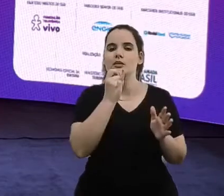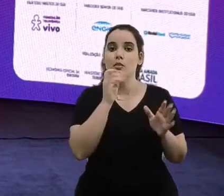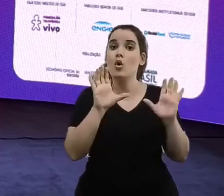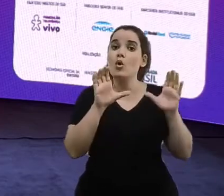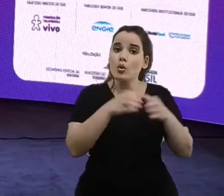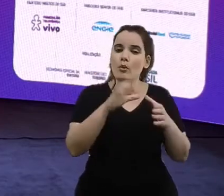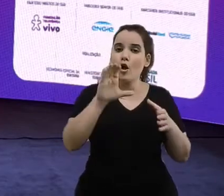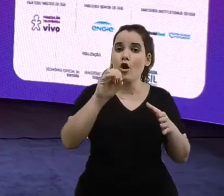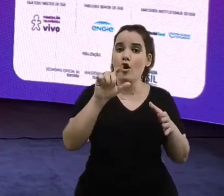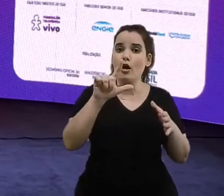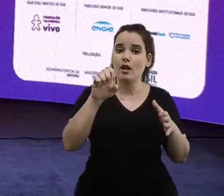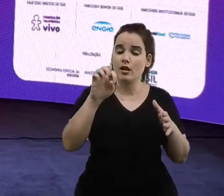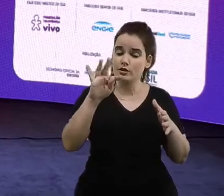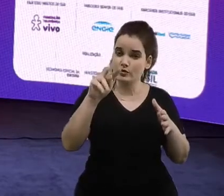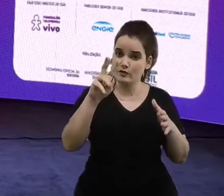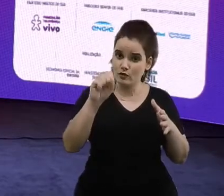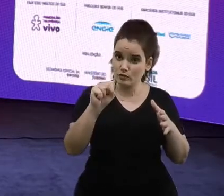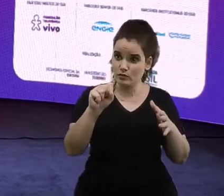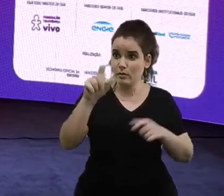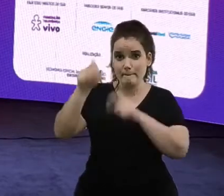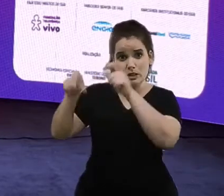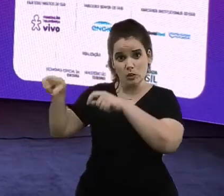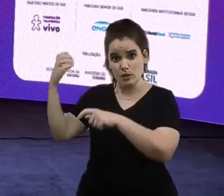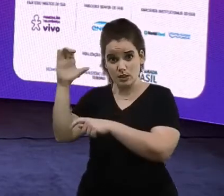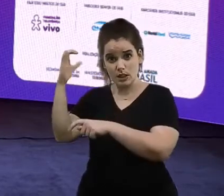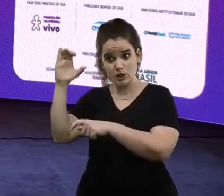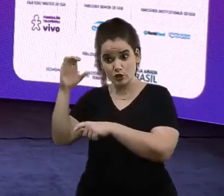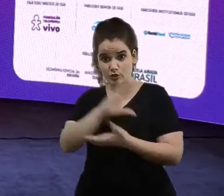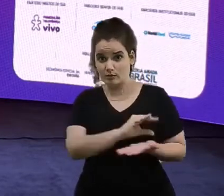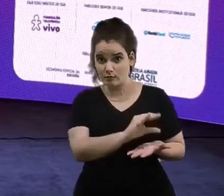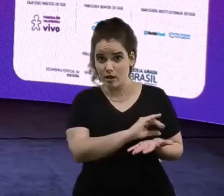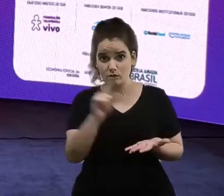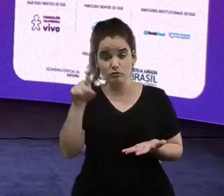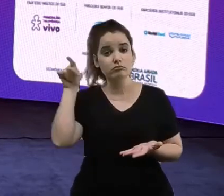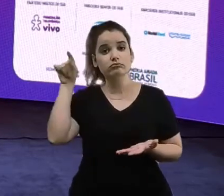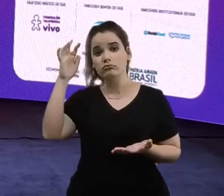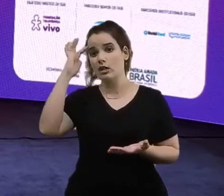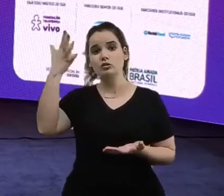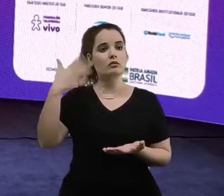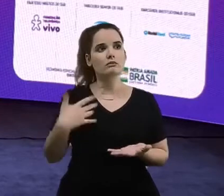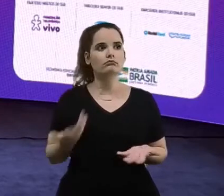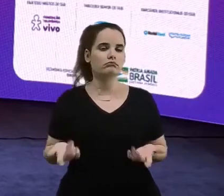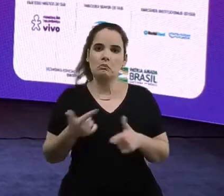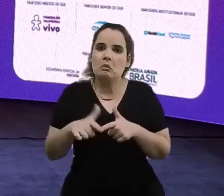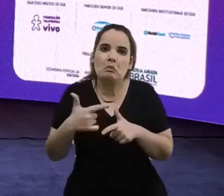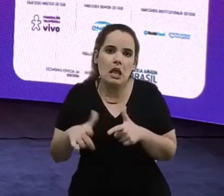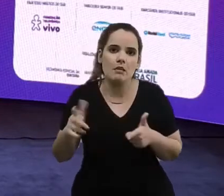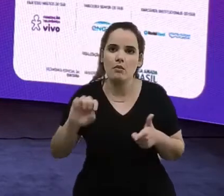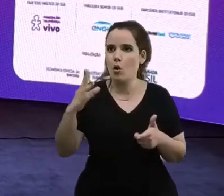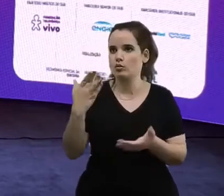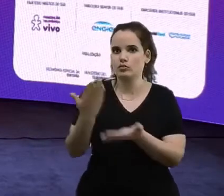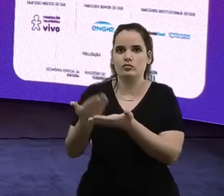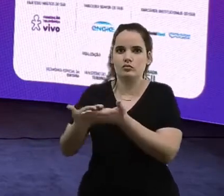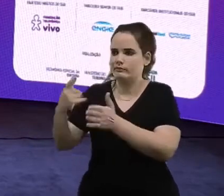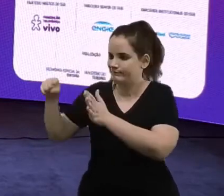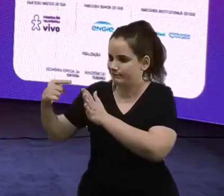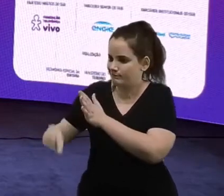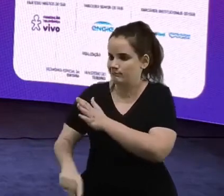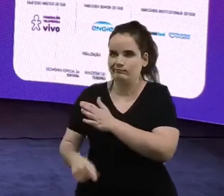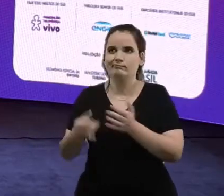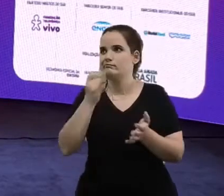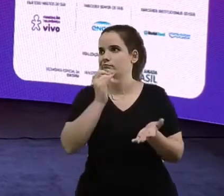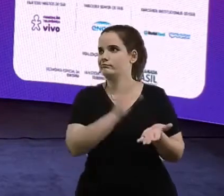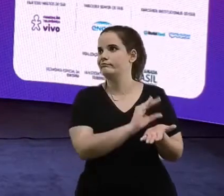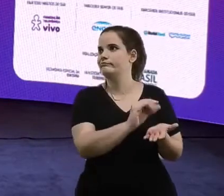cientistas de dados que resolvem por conta própria solucionar um determinado problema ou estudar mais a fundo o que as pessoas estão falando